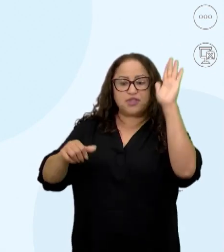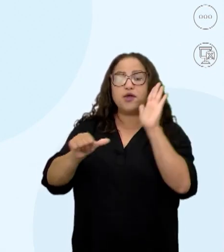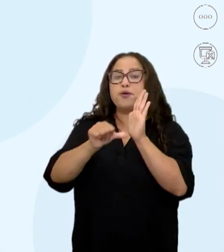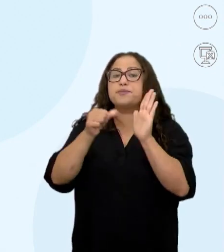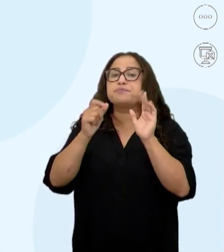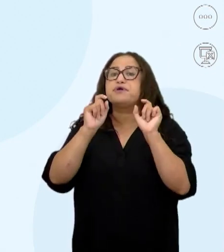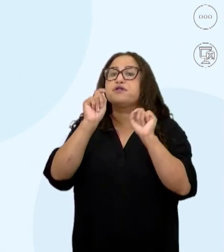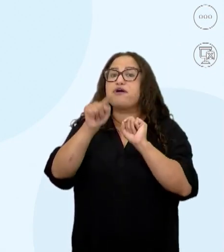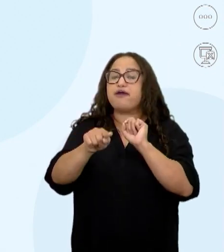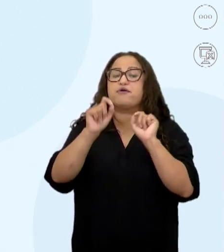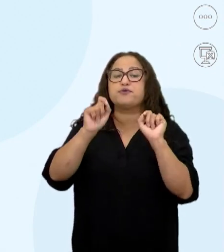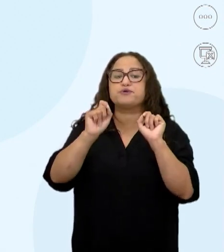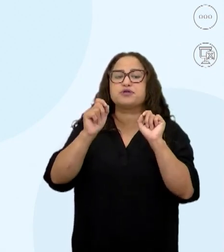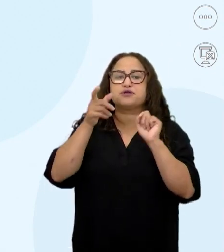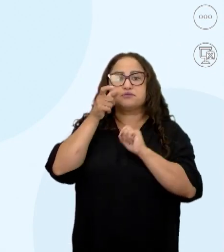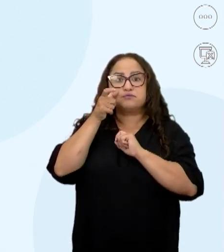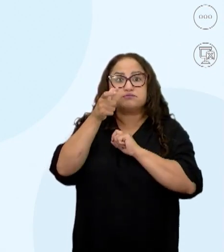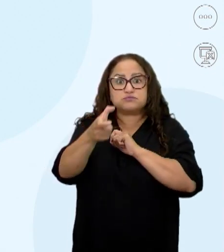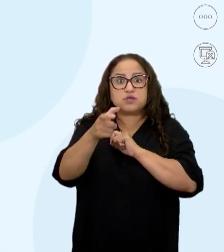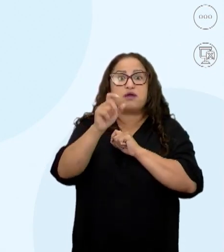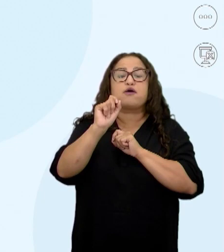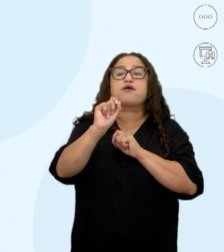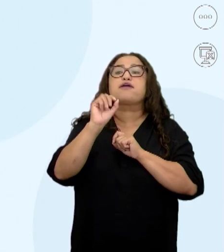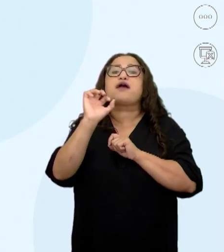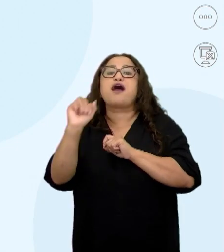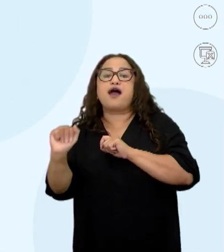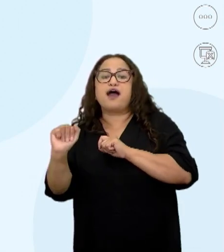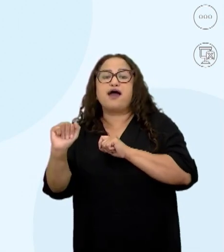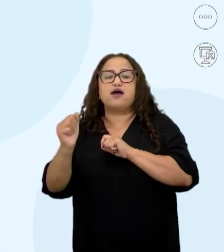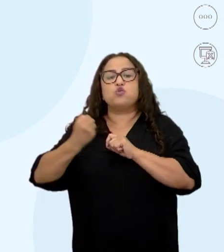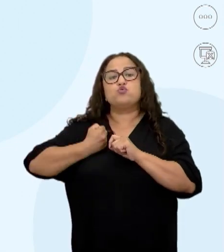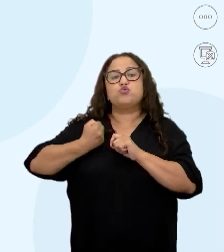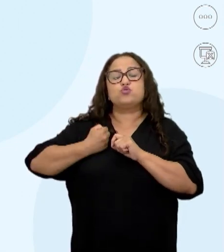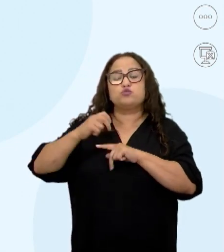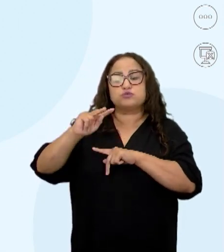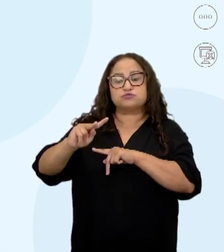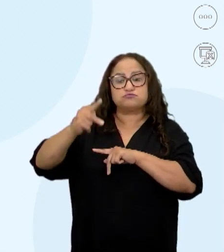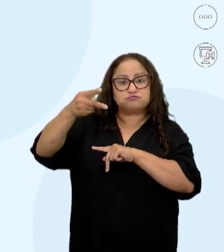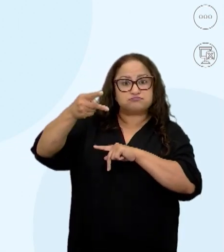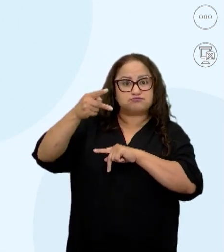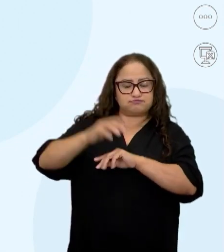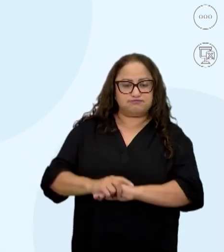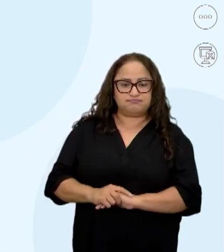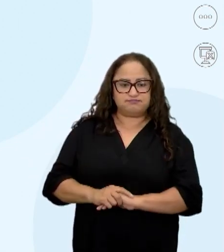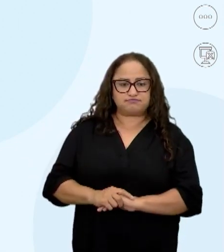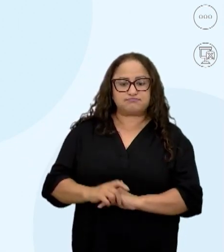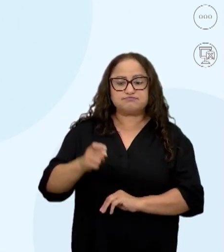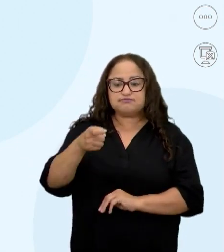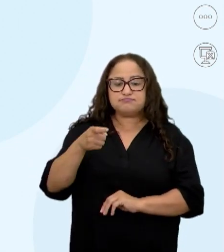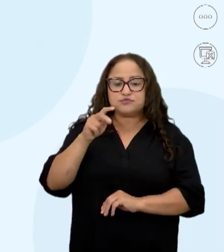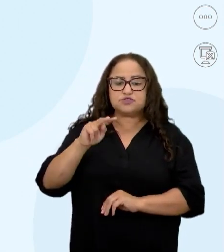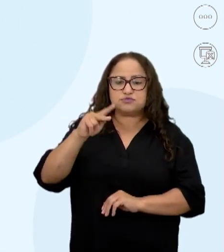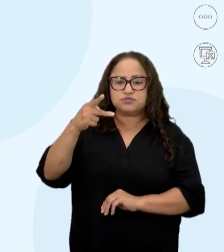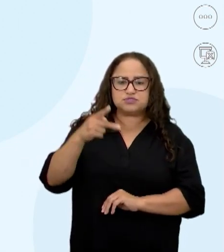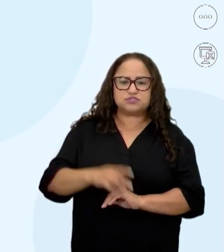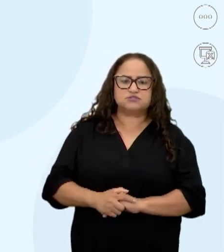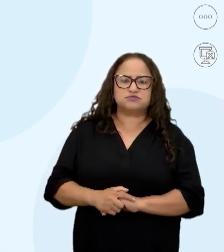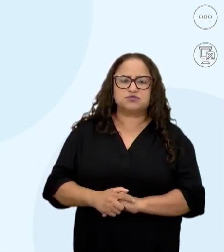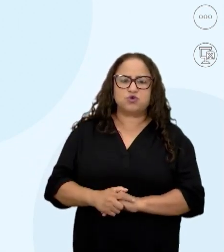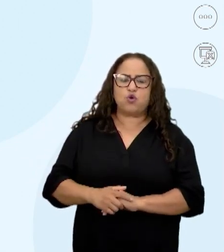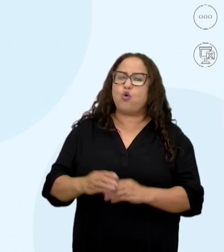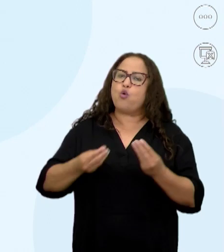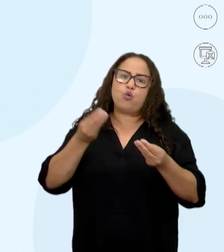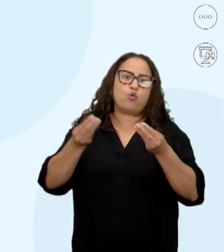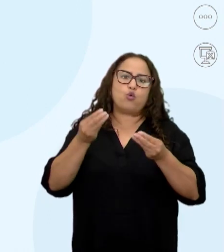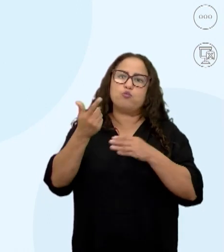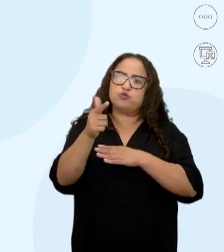que a gente vai fazer é observar quem é o ar quem é o número que está com x quadrado este número que está com x quadrado quando não